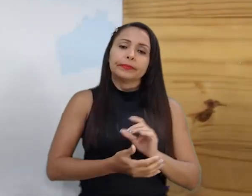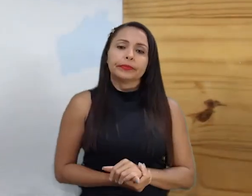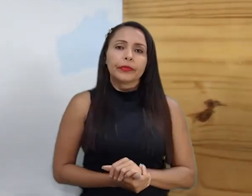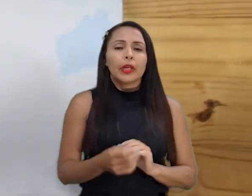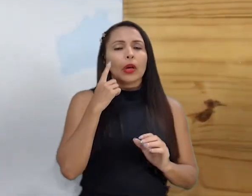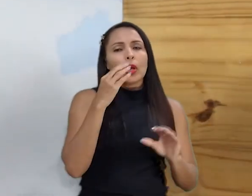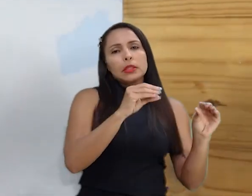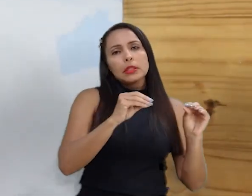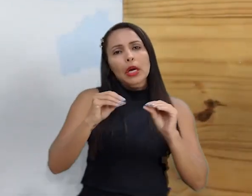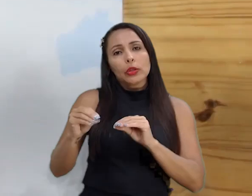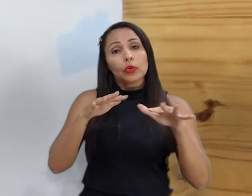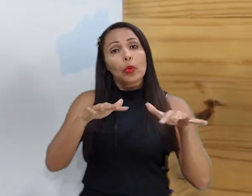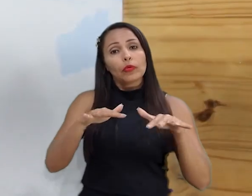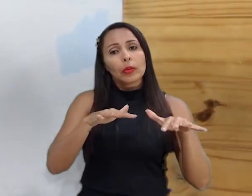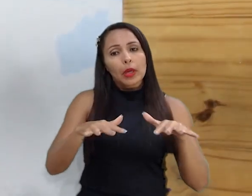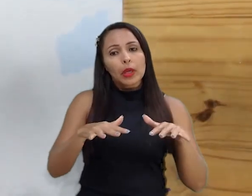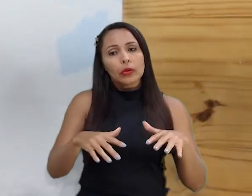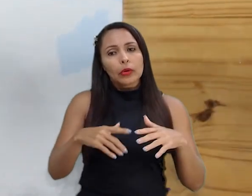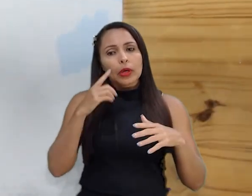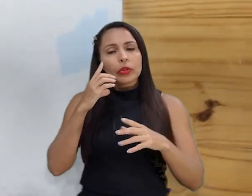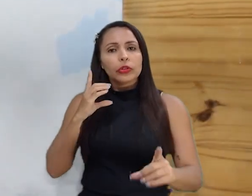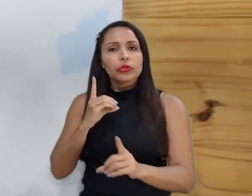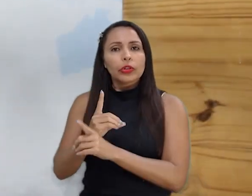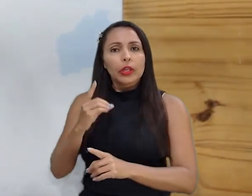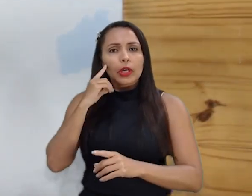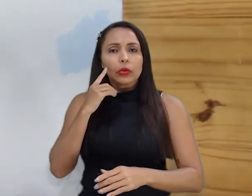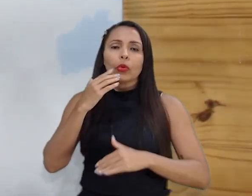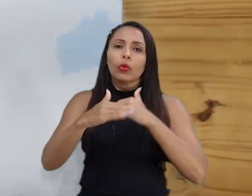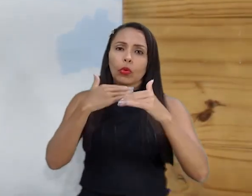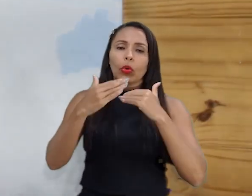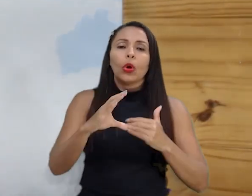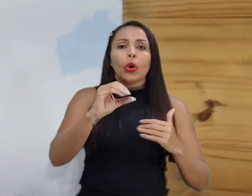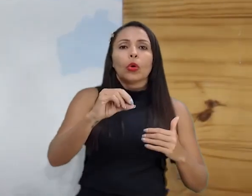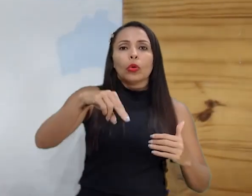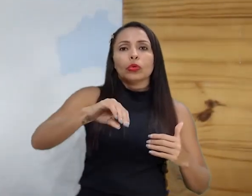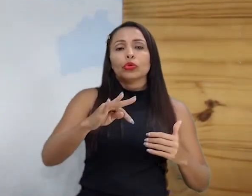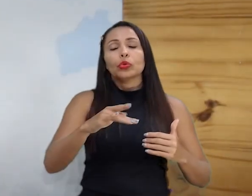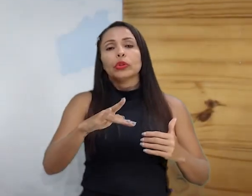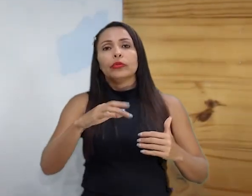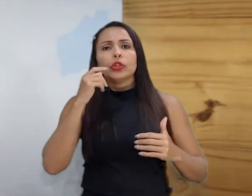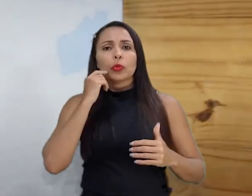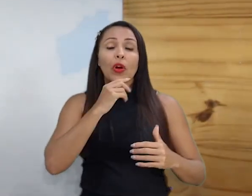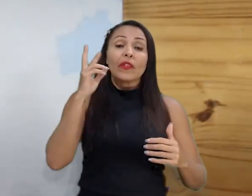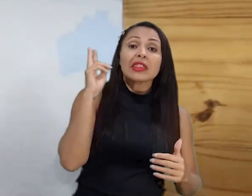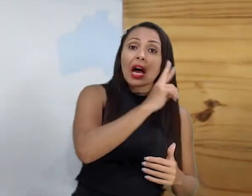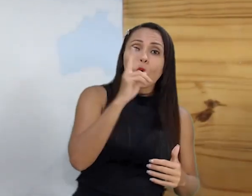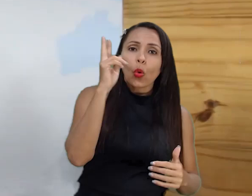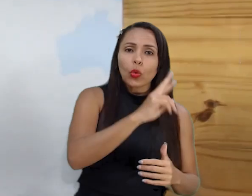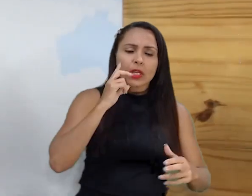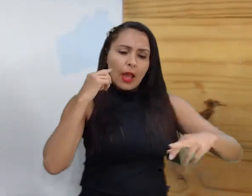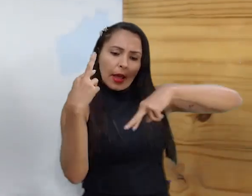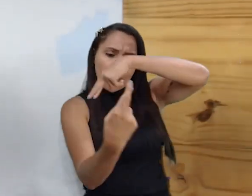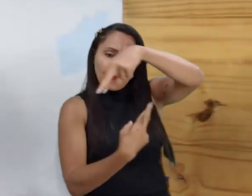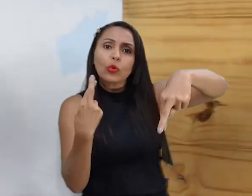saindo do dadaísmo, a gente chega no construtivismo, que é um movimento que surgiu na Rússia no período de